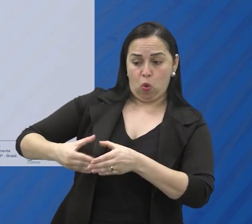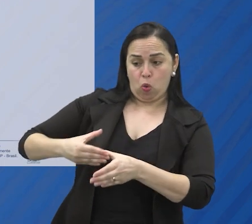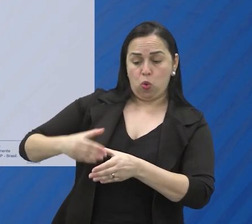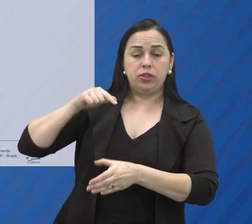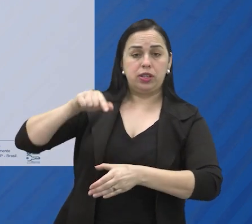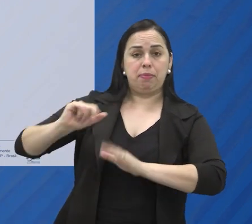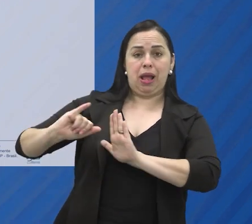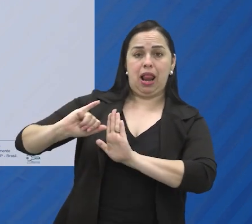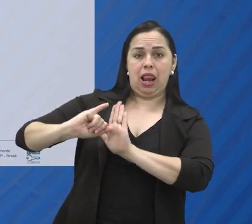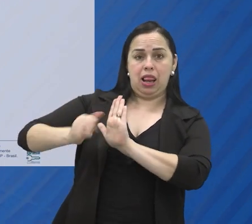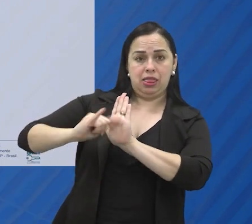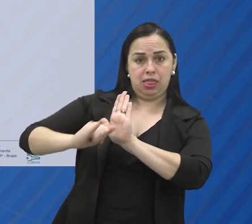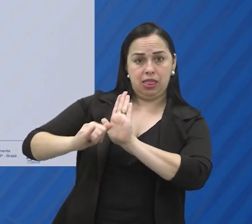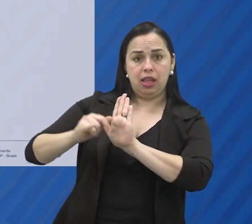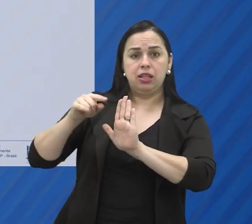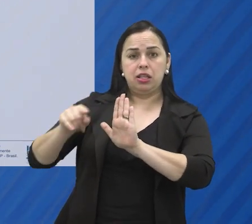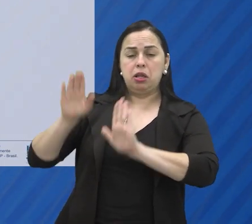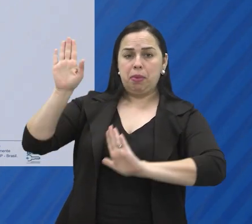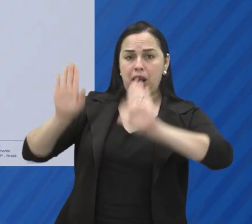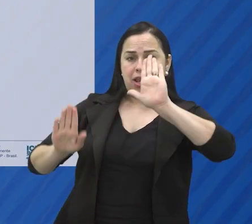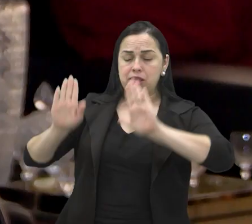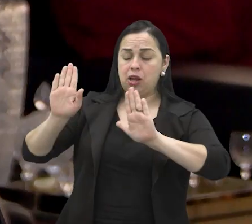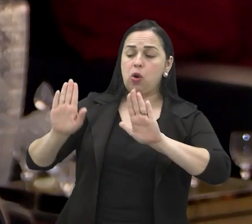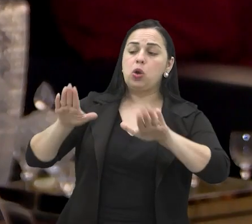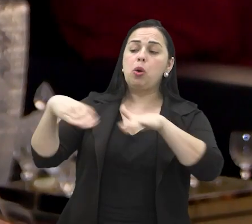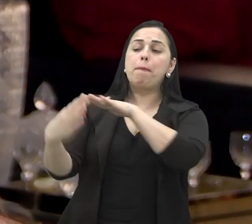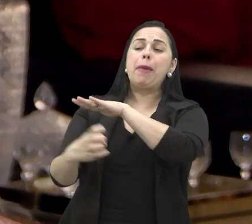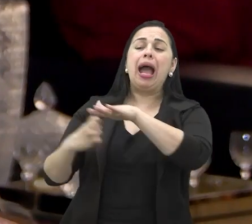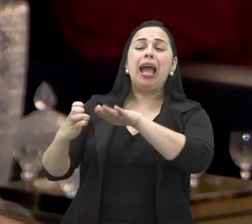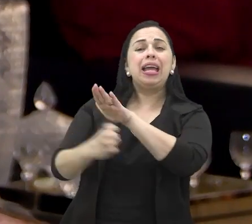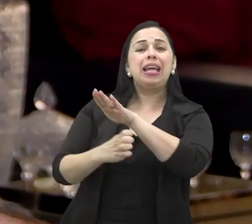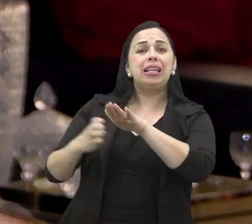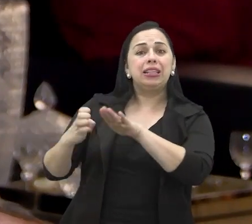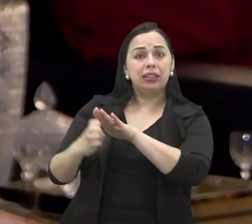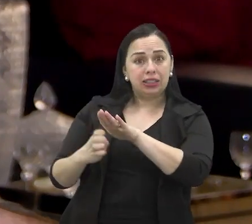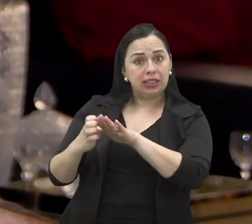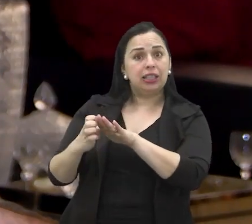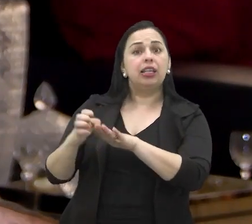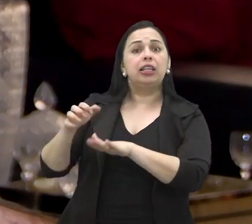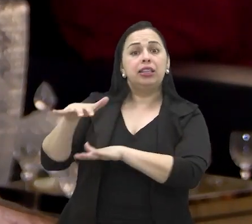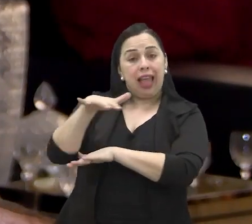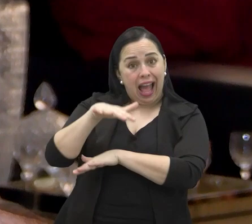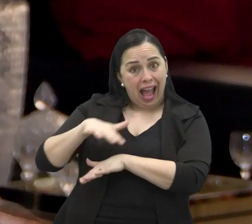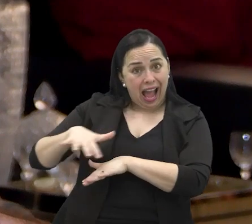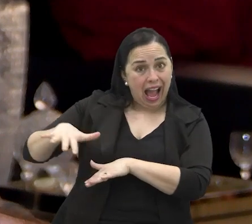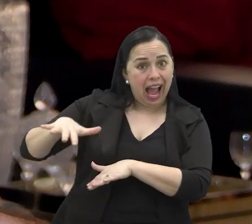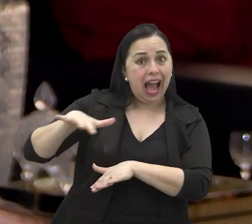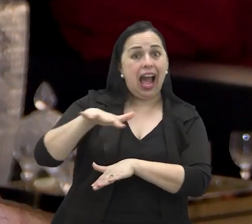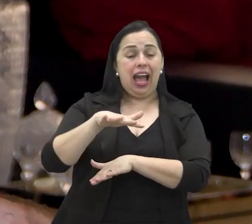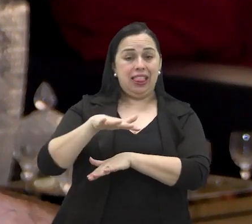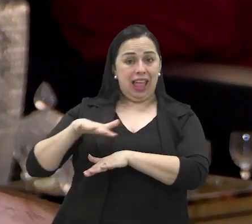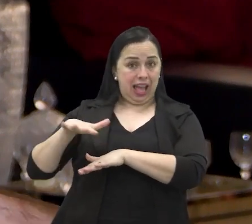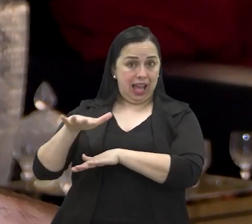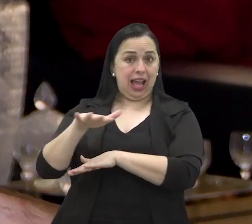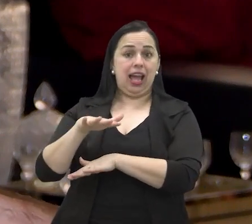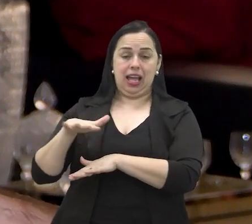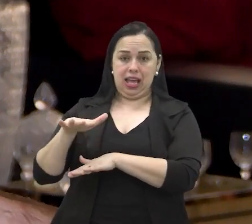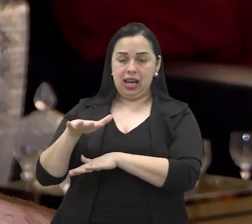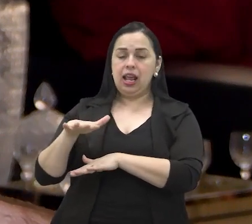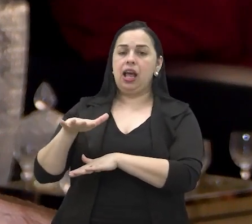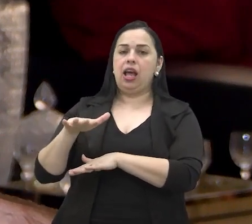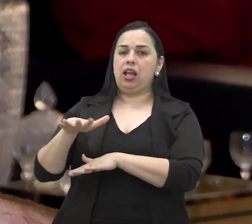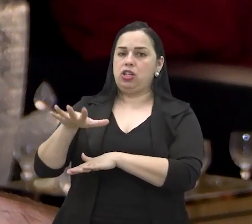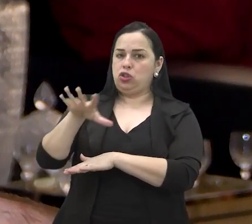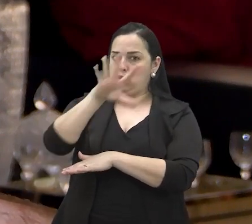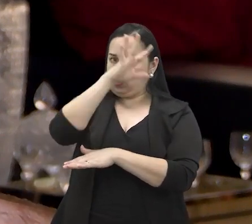fiscalização exercido pelos parlamentares. A prefeitura não vai explorar diretamente isso. Ela vai